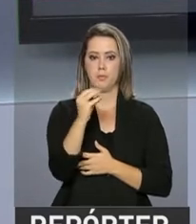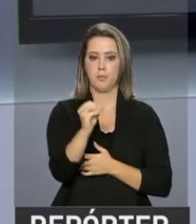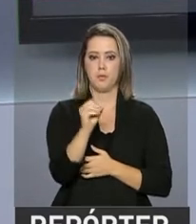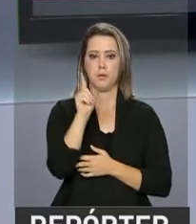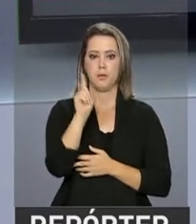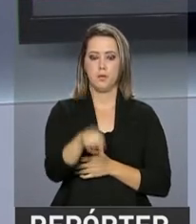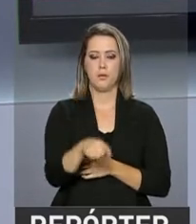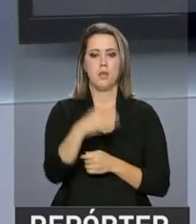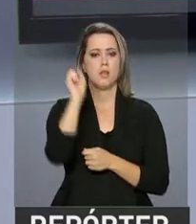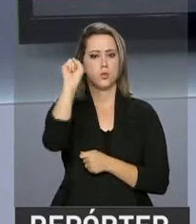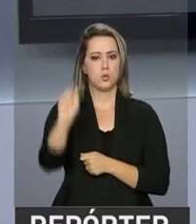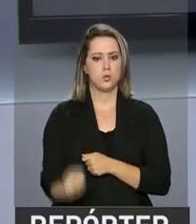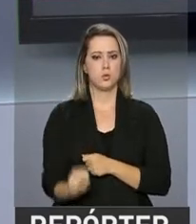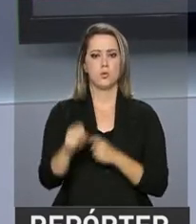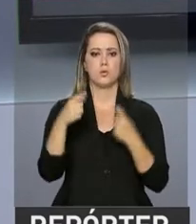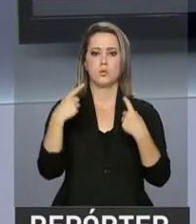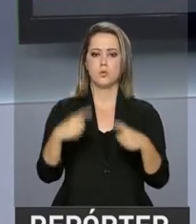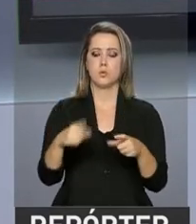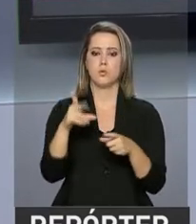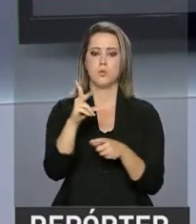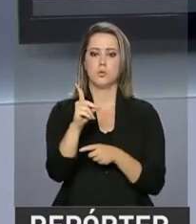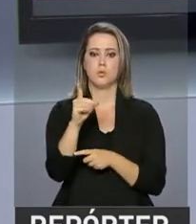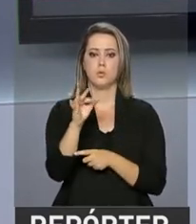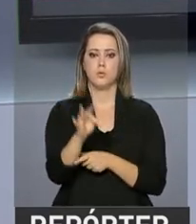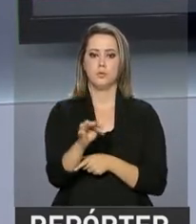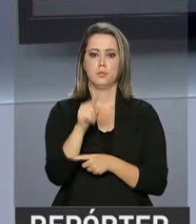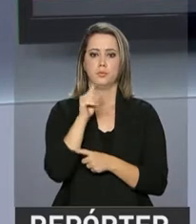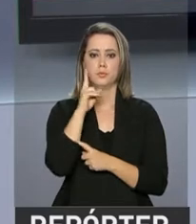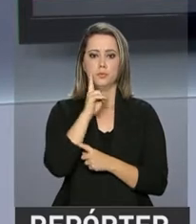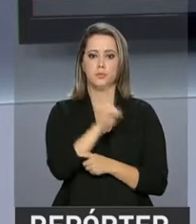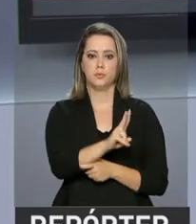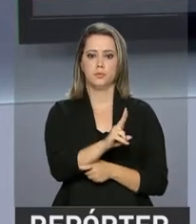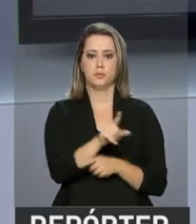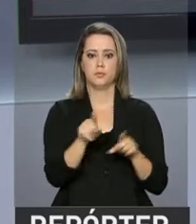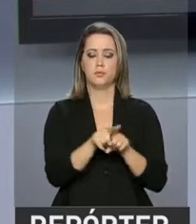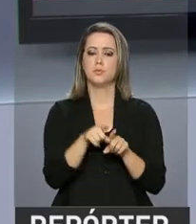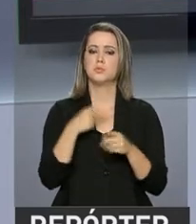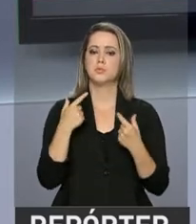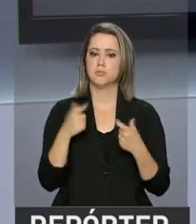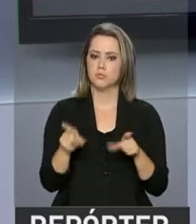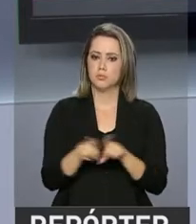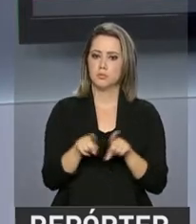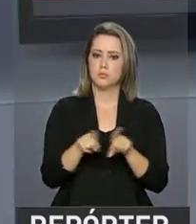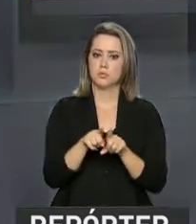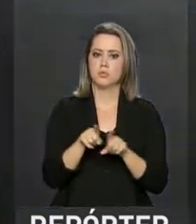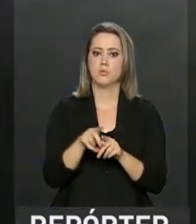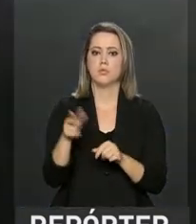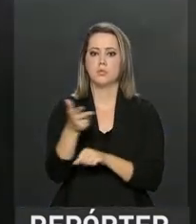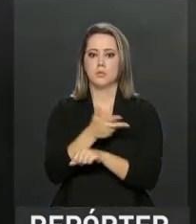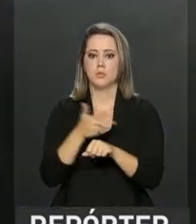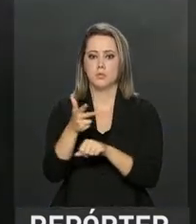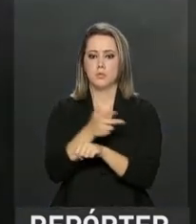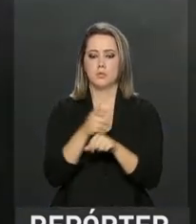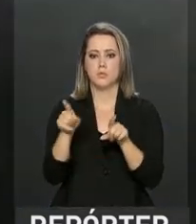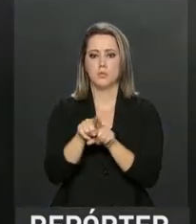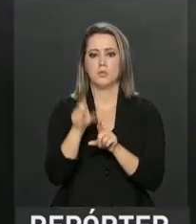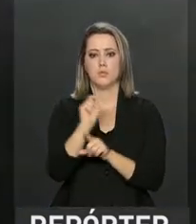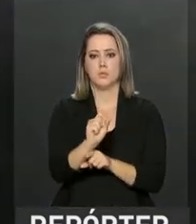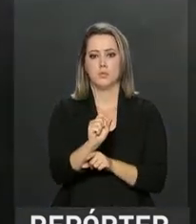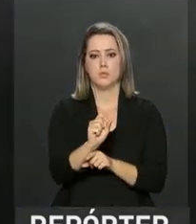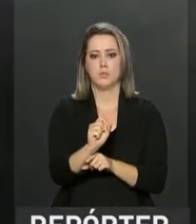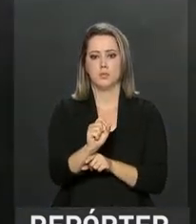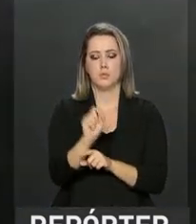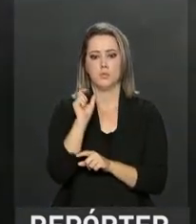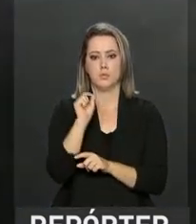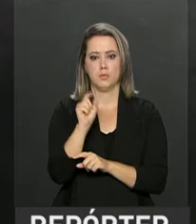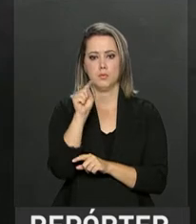sul do distrito federal podemos ver também pelas imagens da câmera